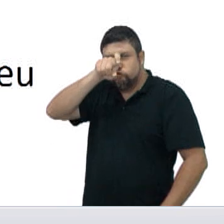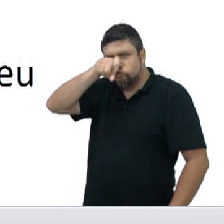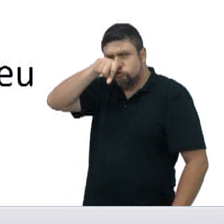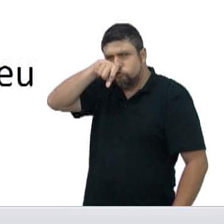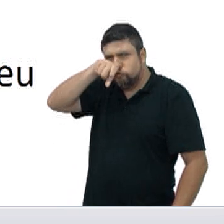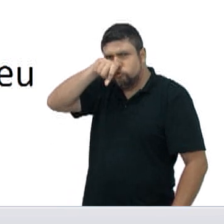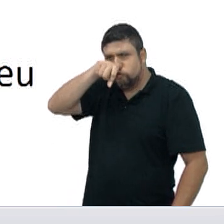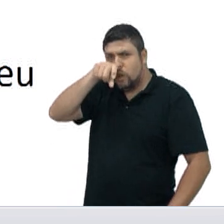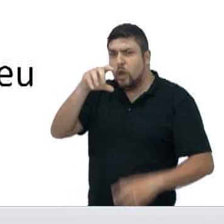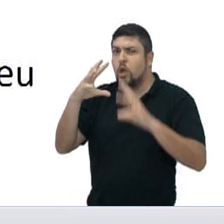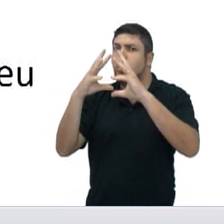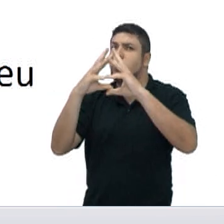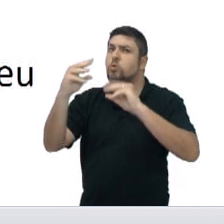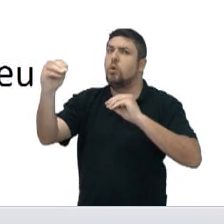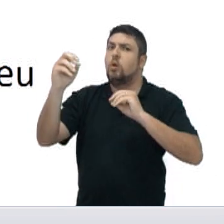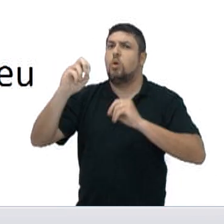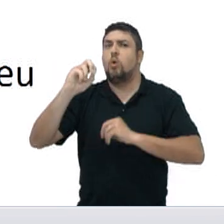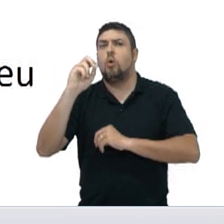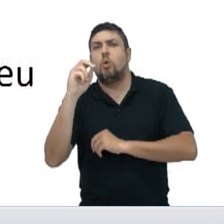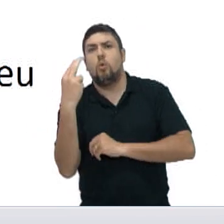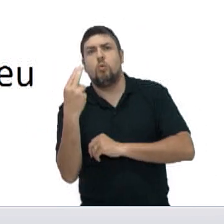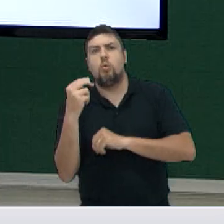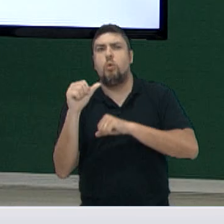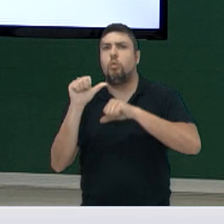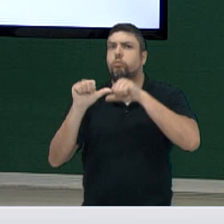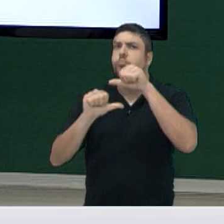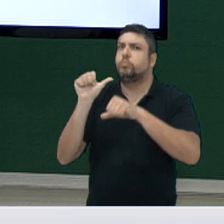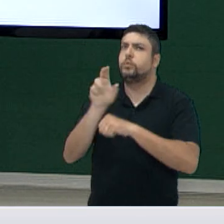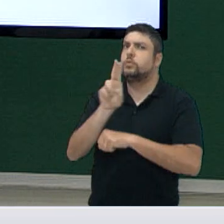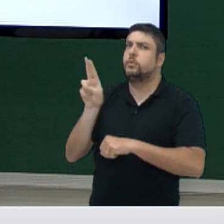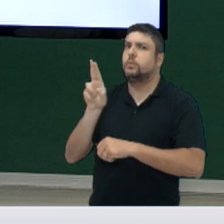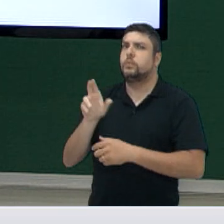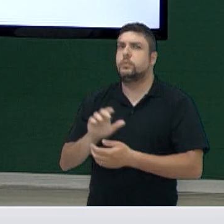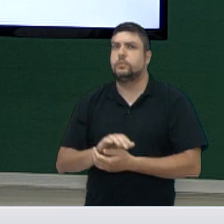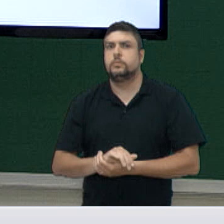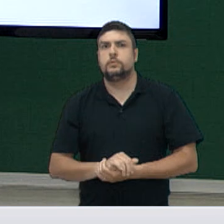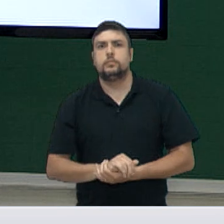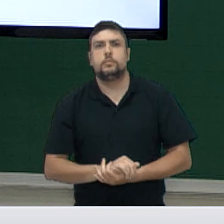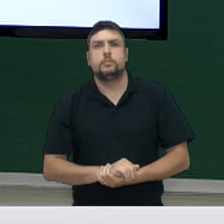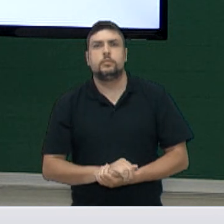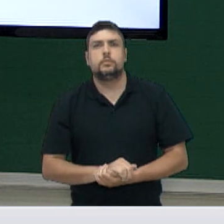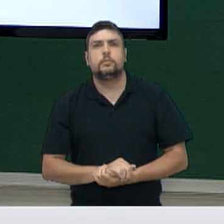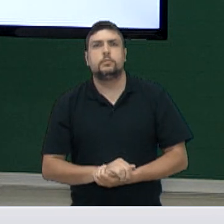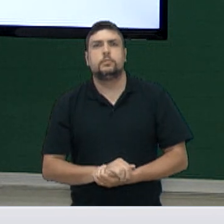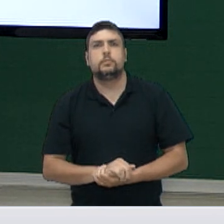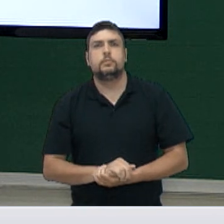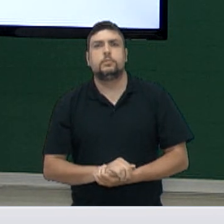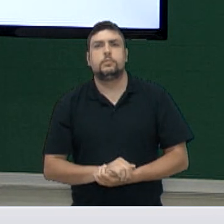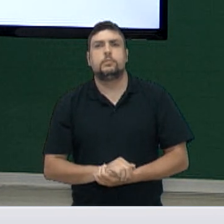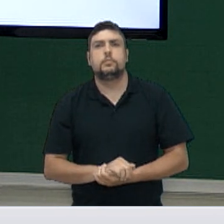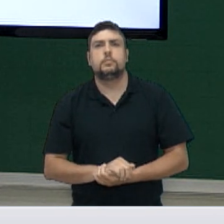nome para arrara. José Paulo Paes.